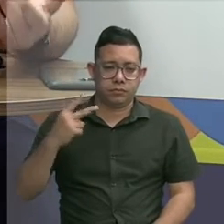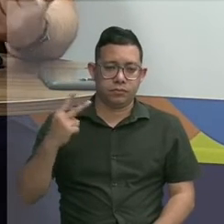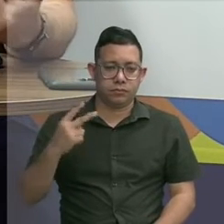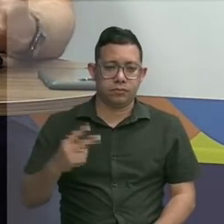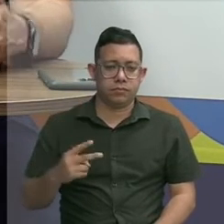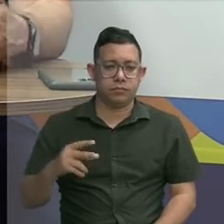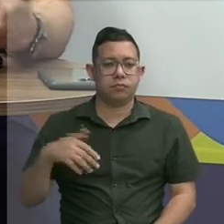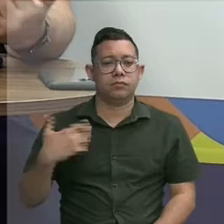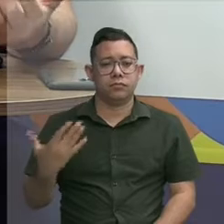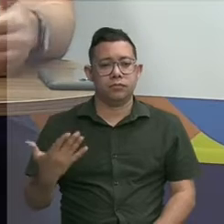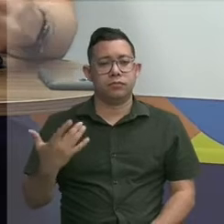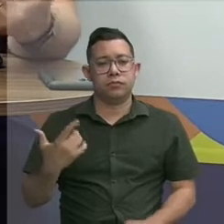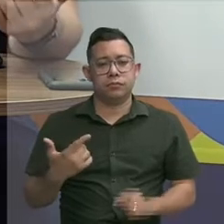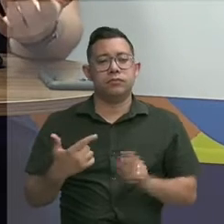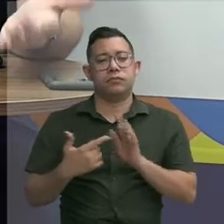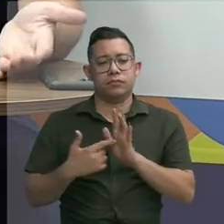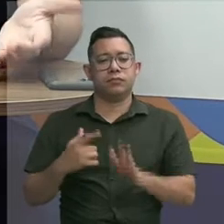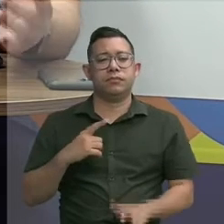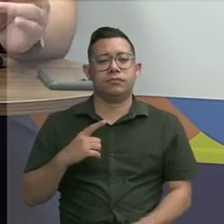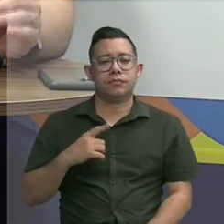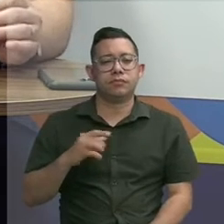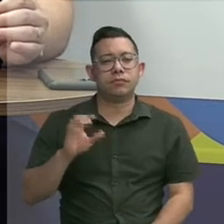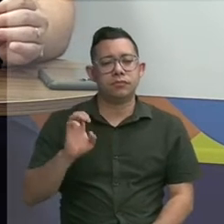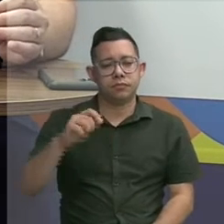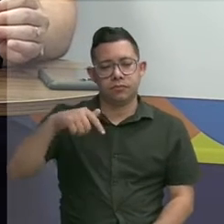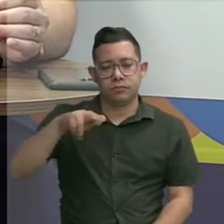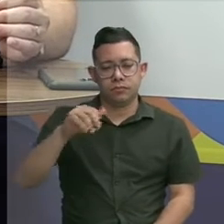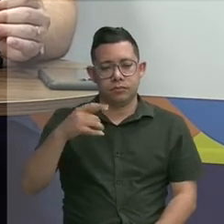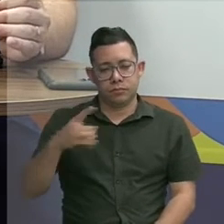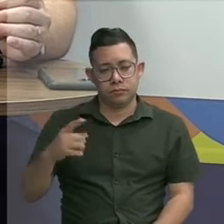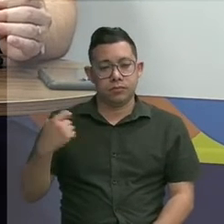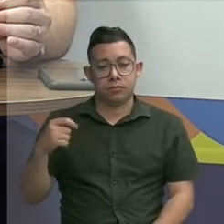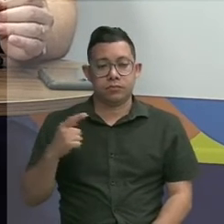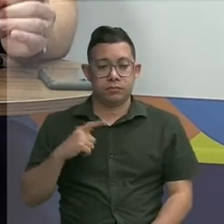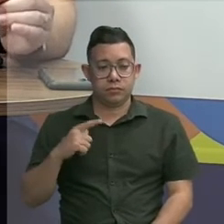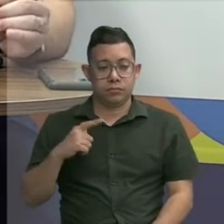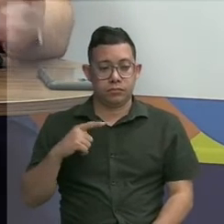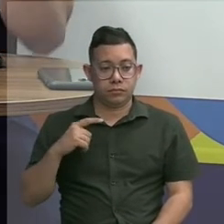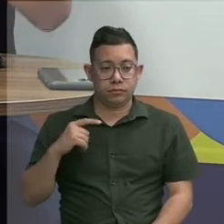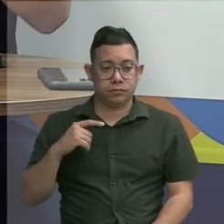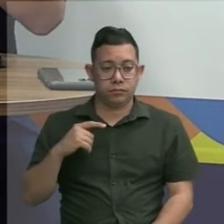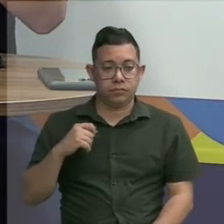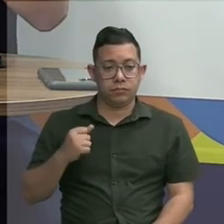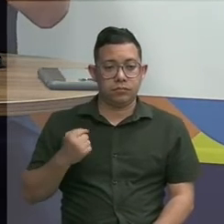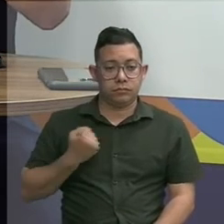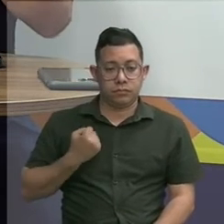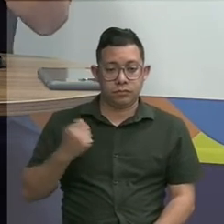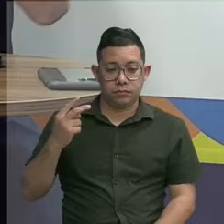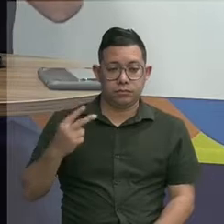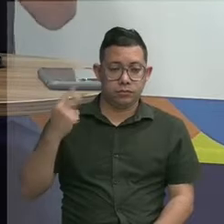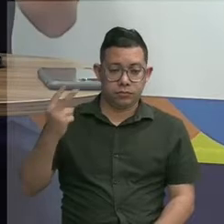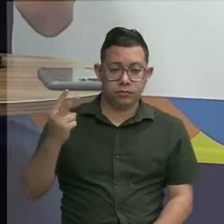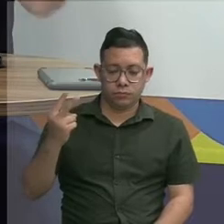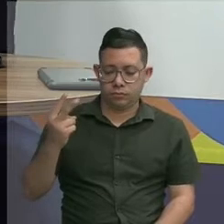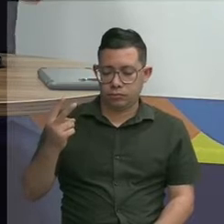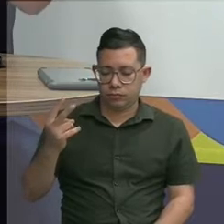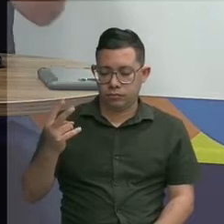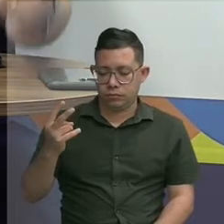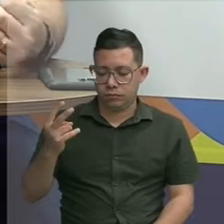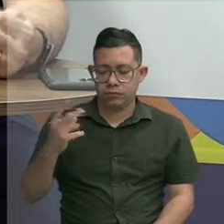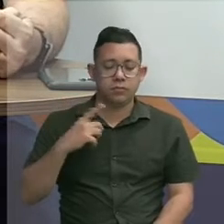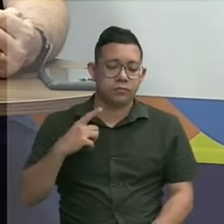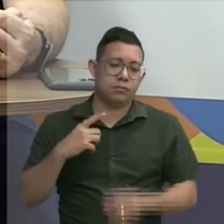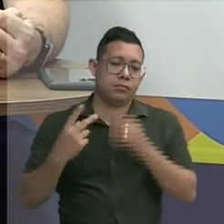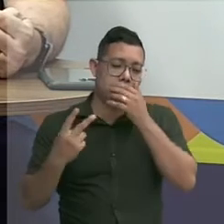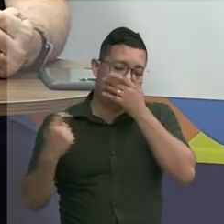e para ser equação do segundo grau tem que ter o que o expoente 2 né nem corre